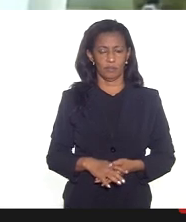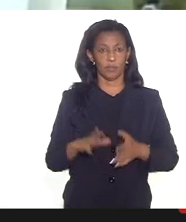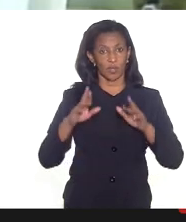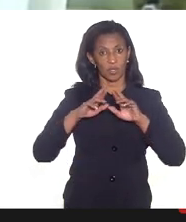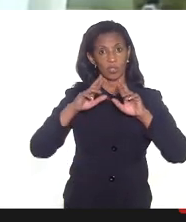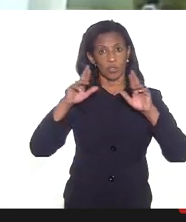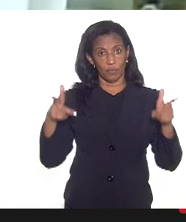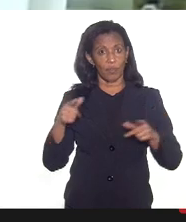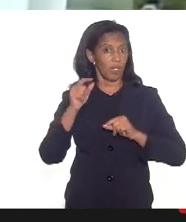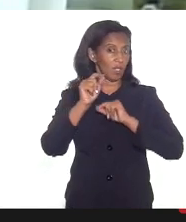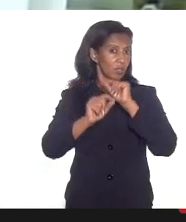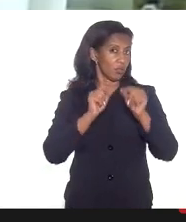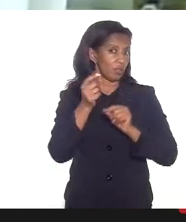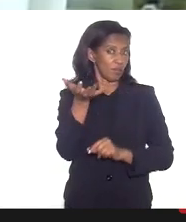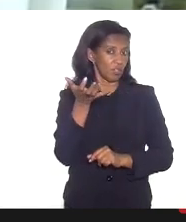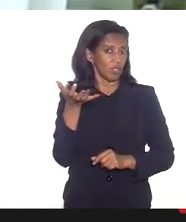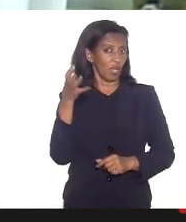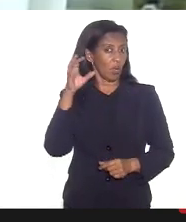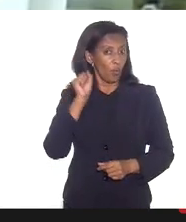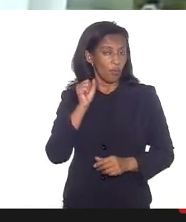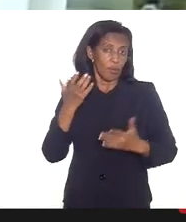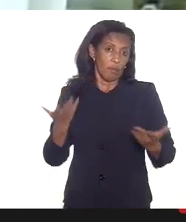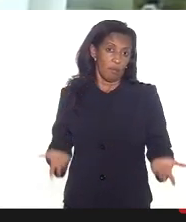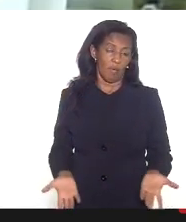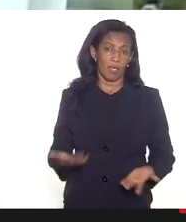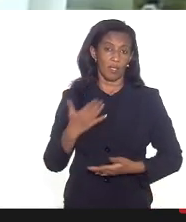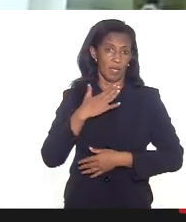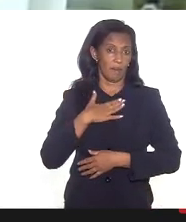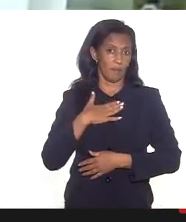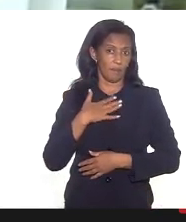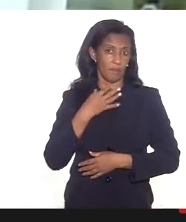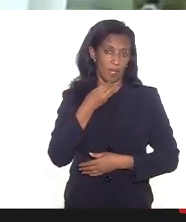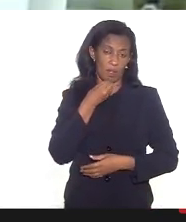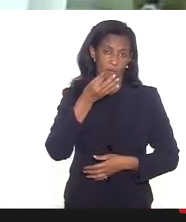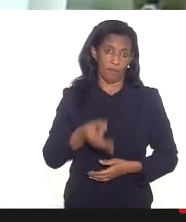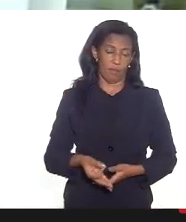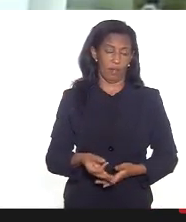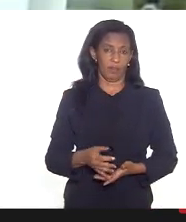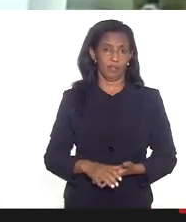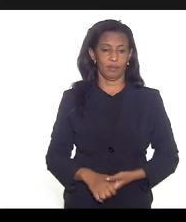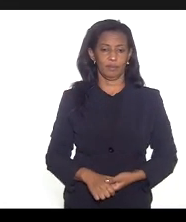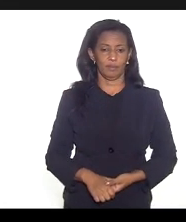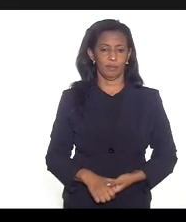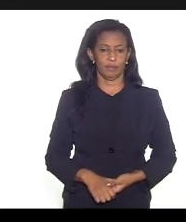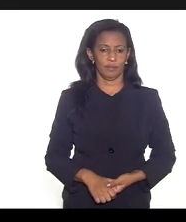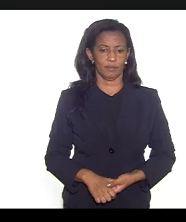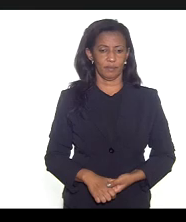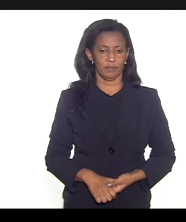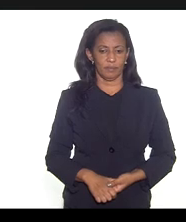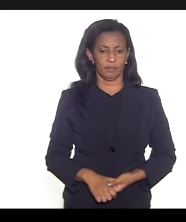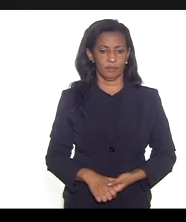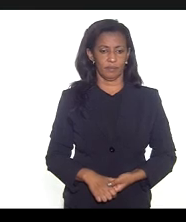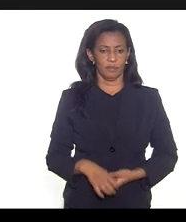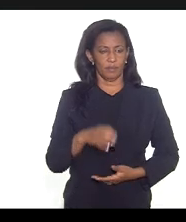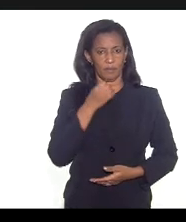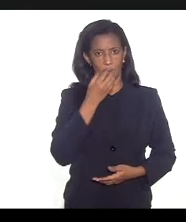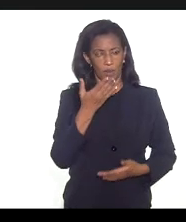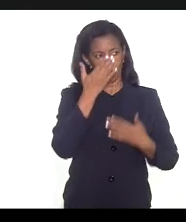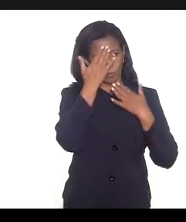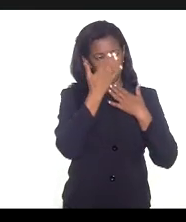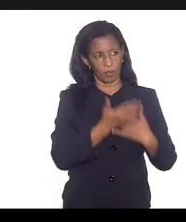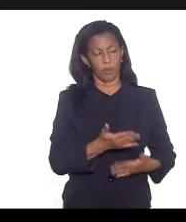diferente do que você gosta de mim mas é mas é a minha minha colocação tá Ah tá bom muito